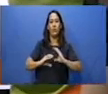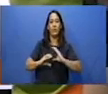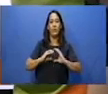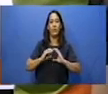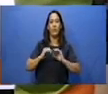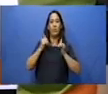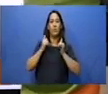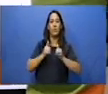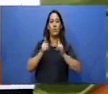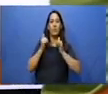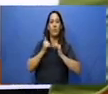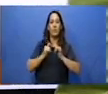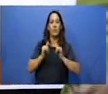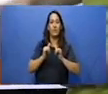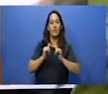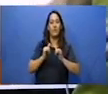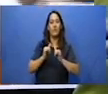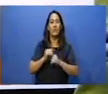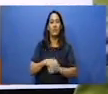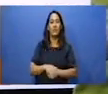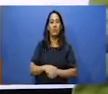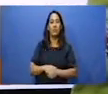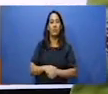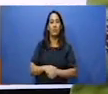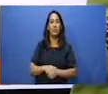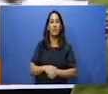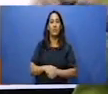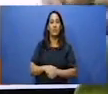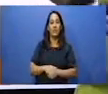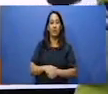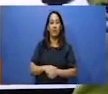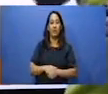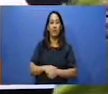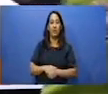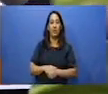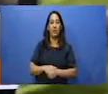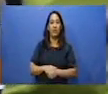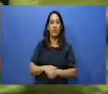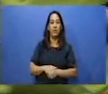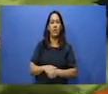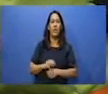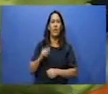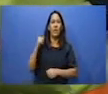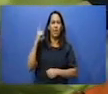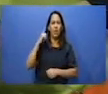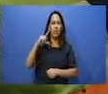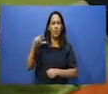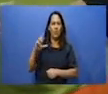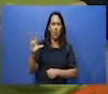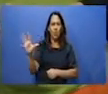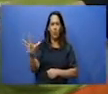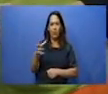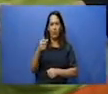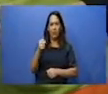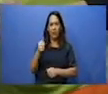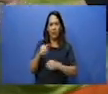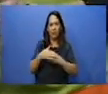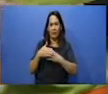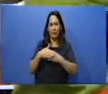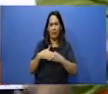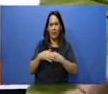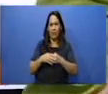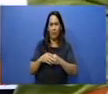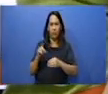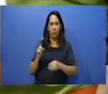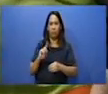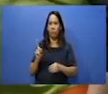que a notícia foi publicada. Essa notícia, eu consigo pegar ela nas mãos? Não.